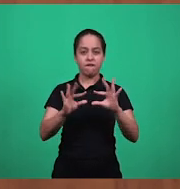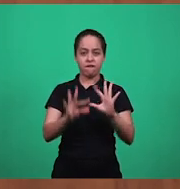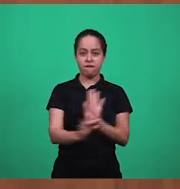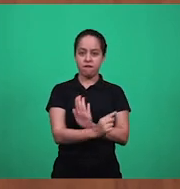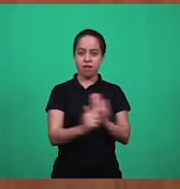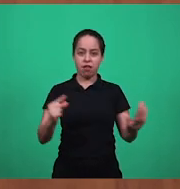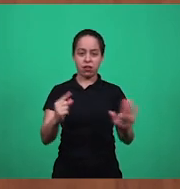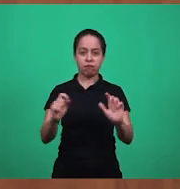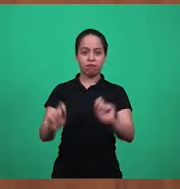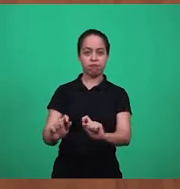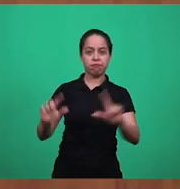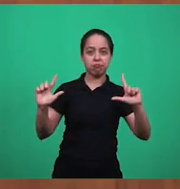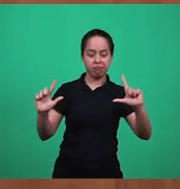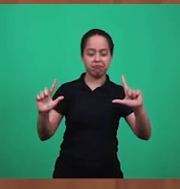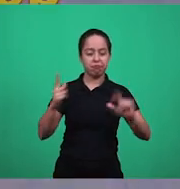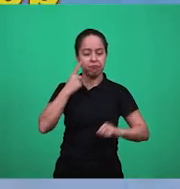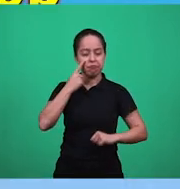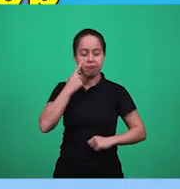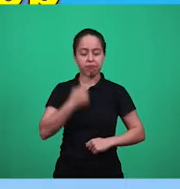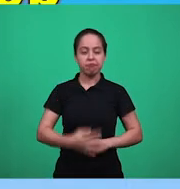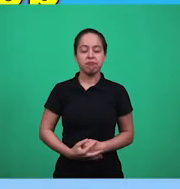sendo projetado no slide.